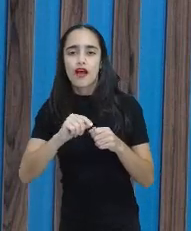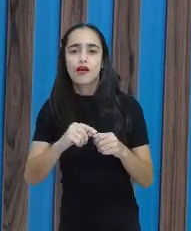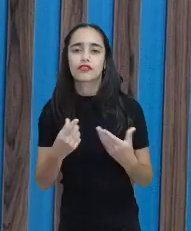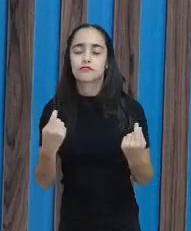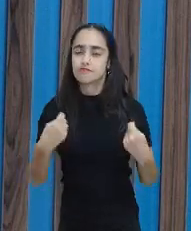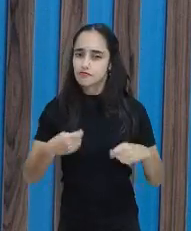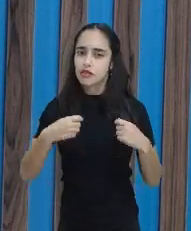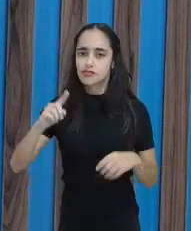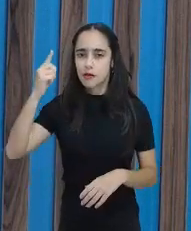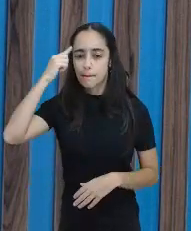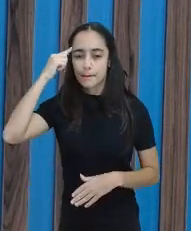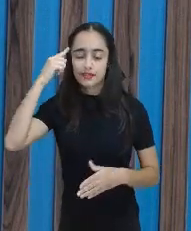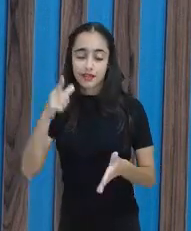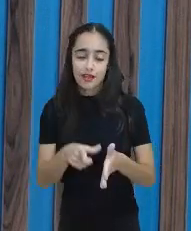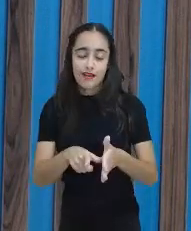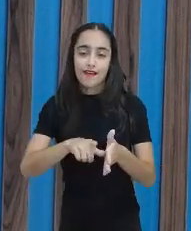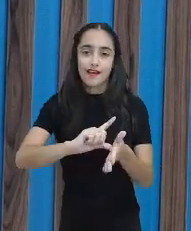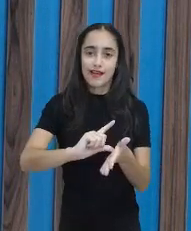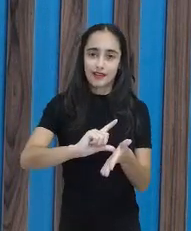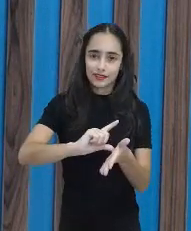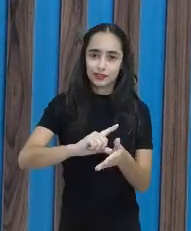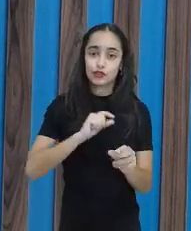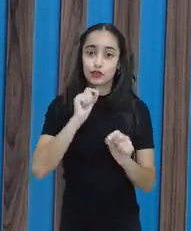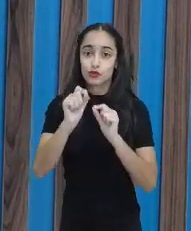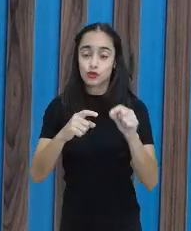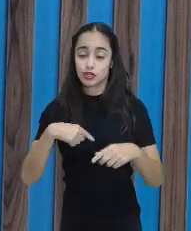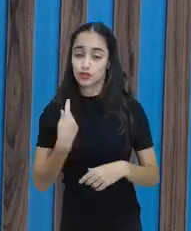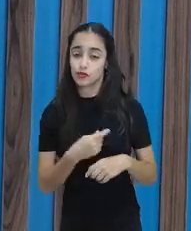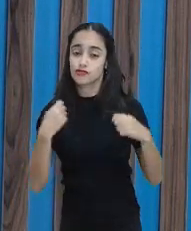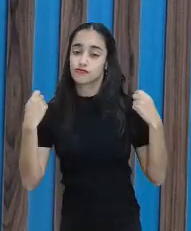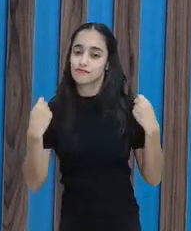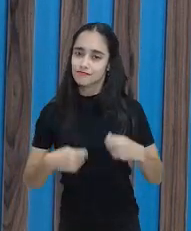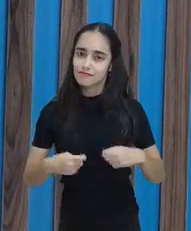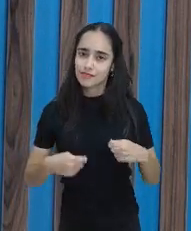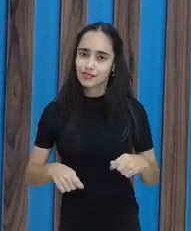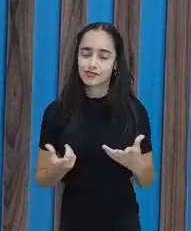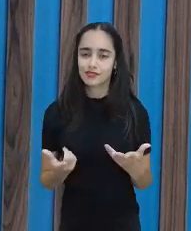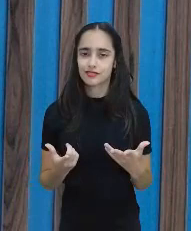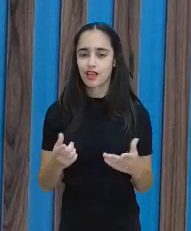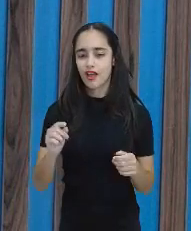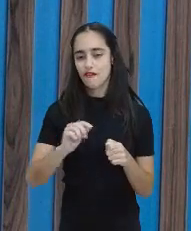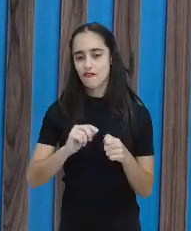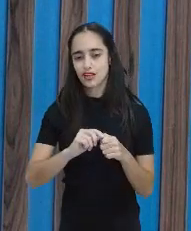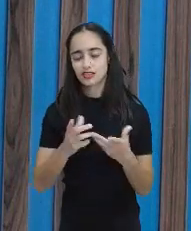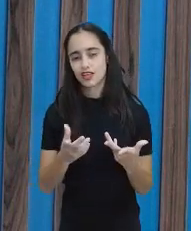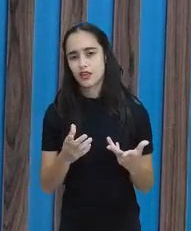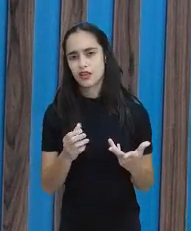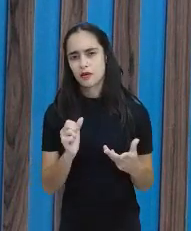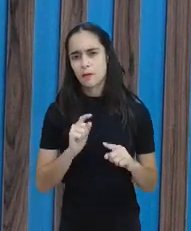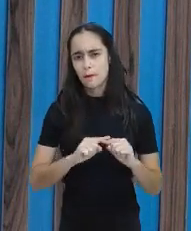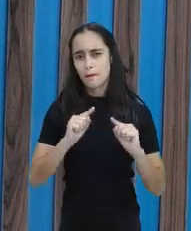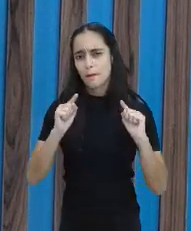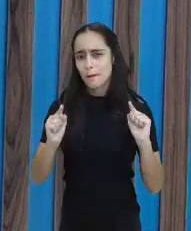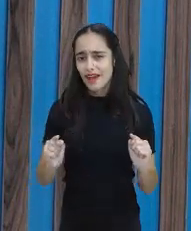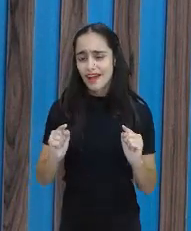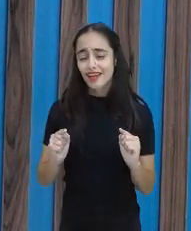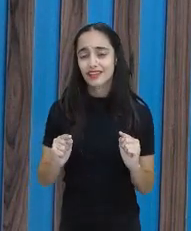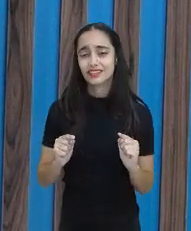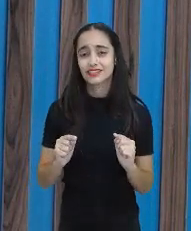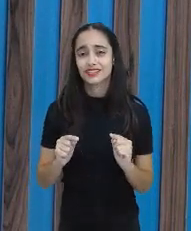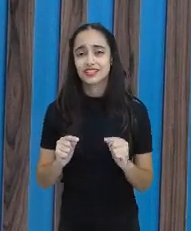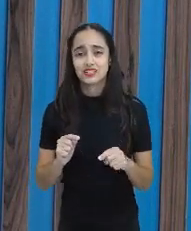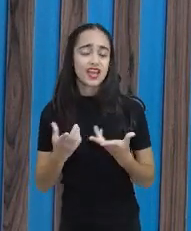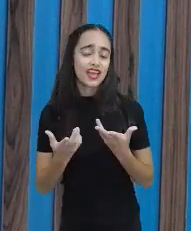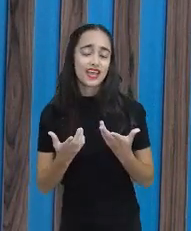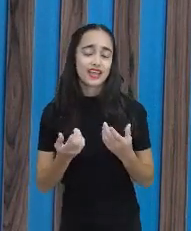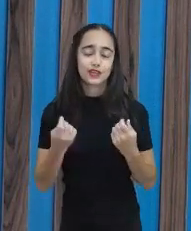né, nesse lugar ali, que a gente não precise devastar tanto, né, que a gente não precise impactar tanto.